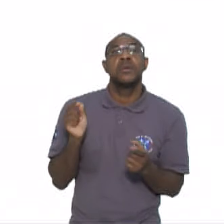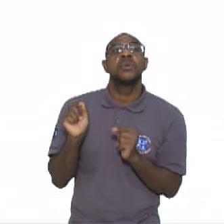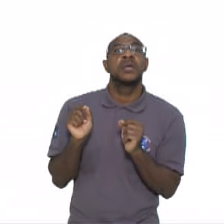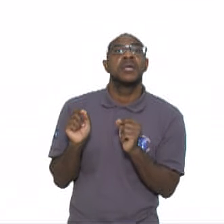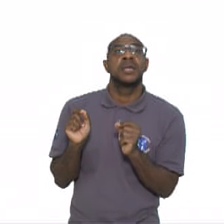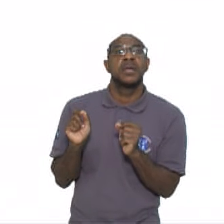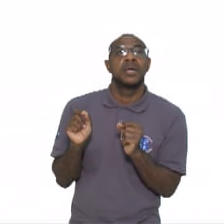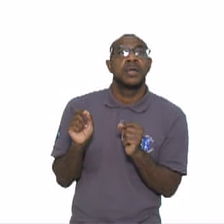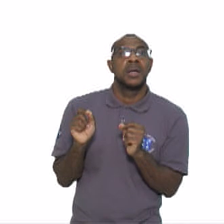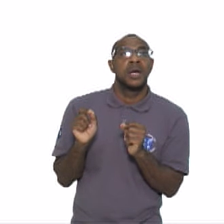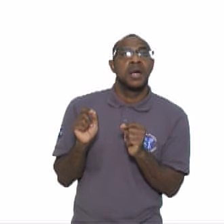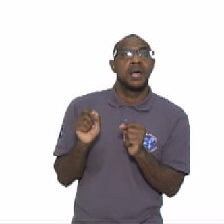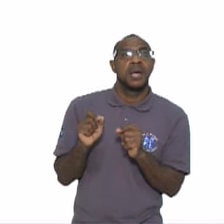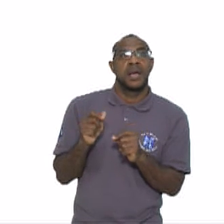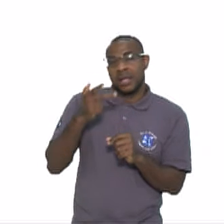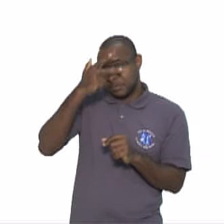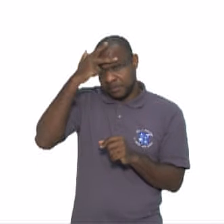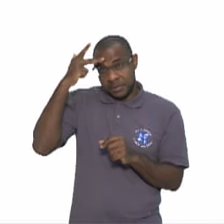patrocínio.